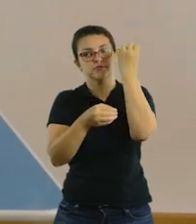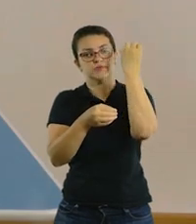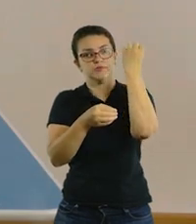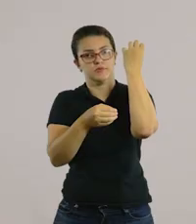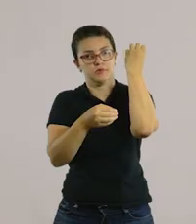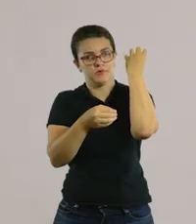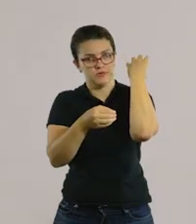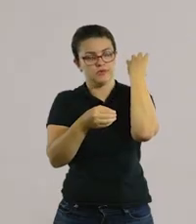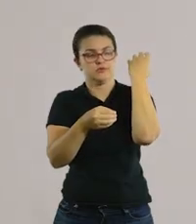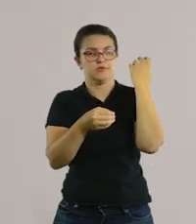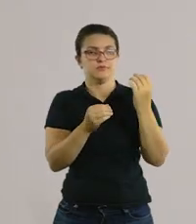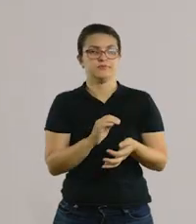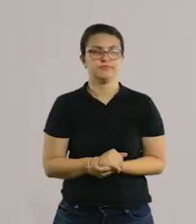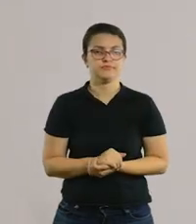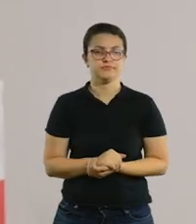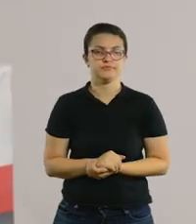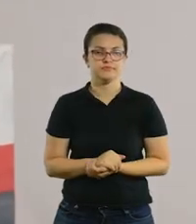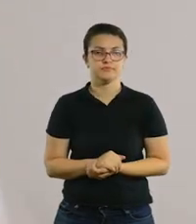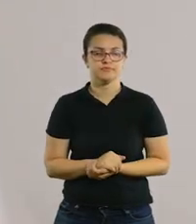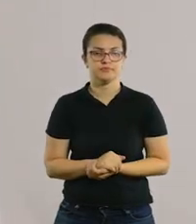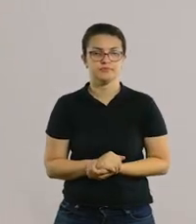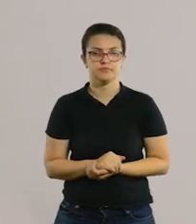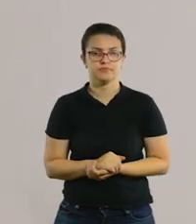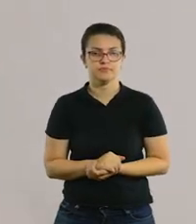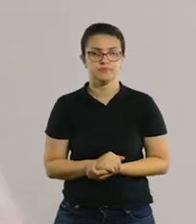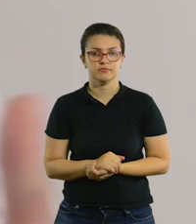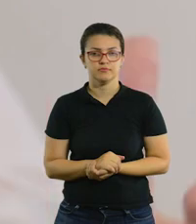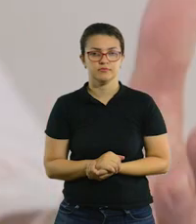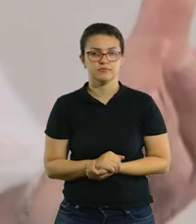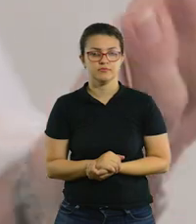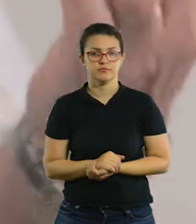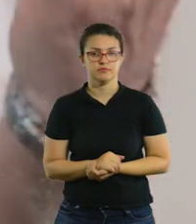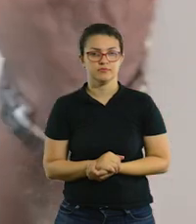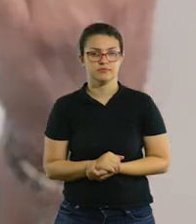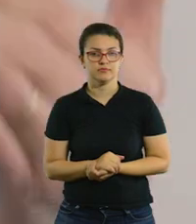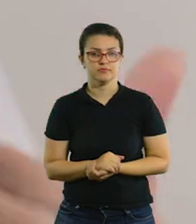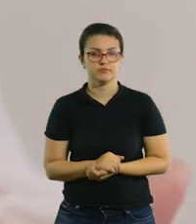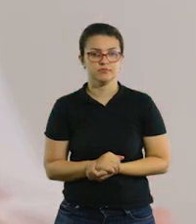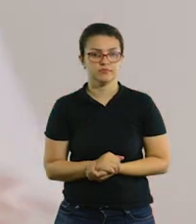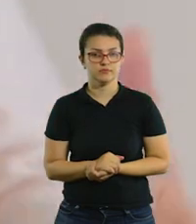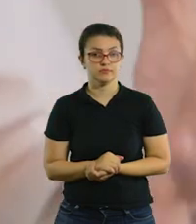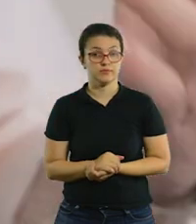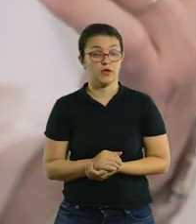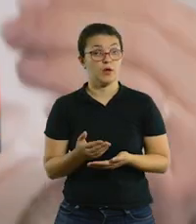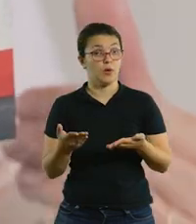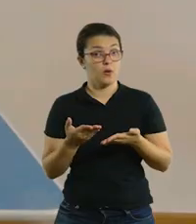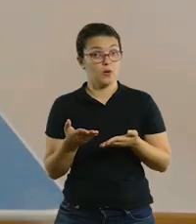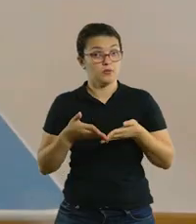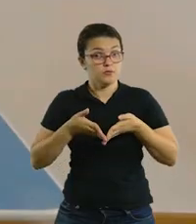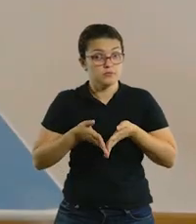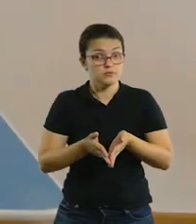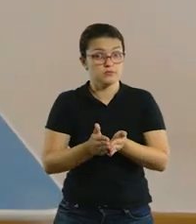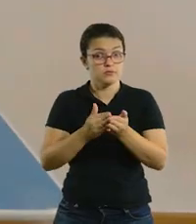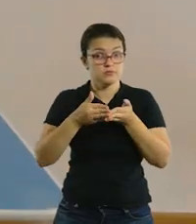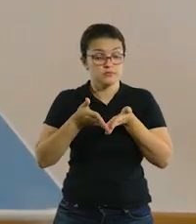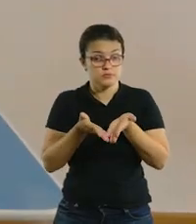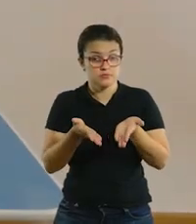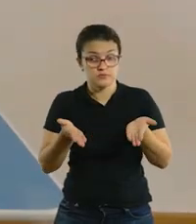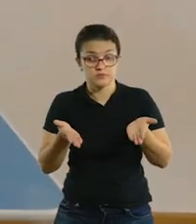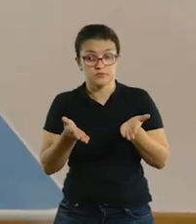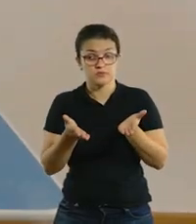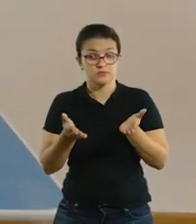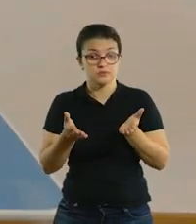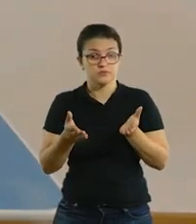navio soltando fumaça, tá? Então, voltando aqui, vamos apresentar o navio como um